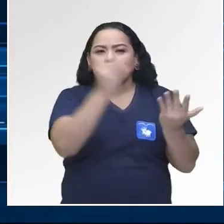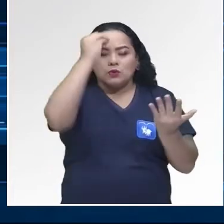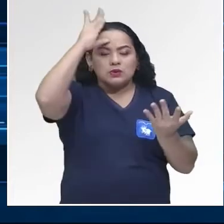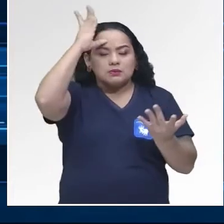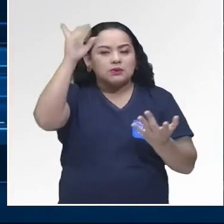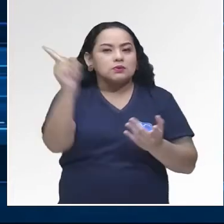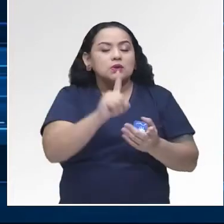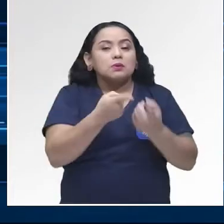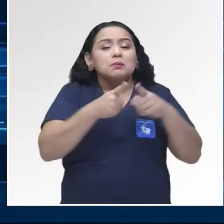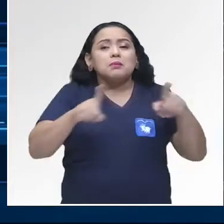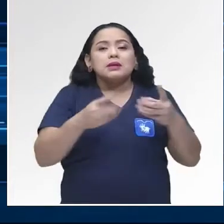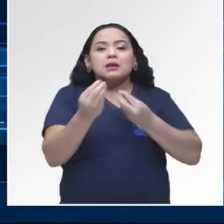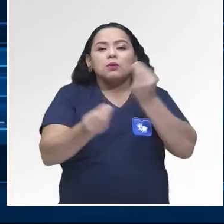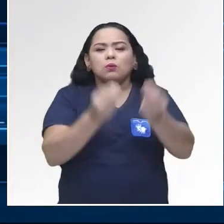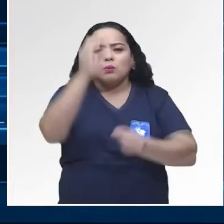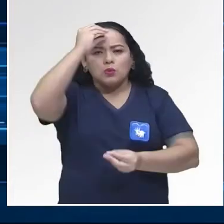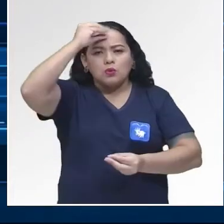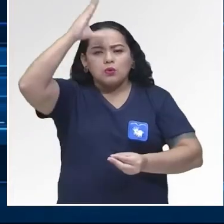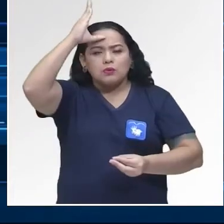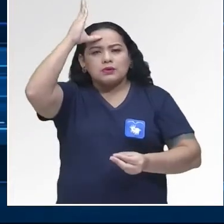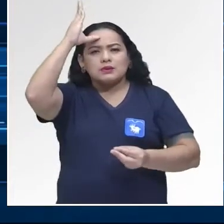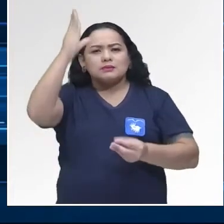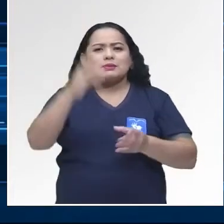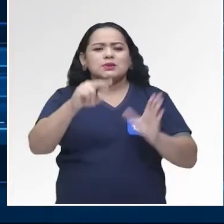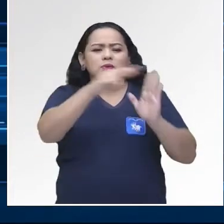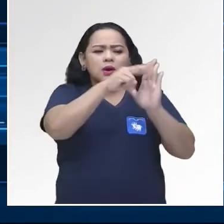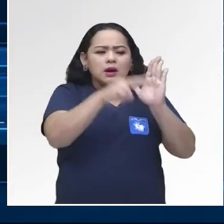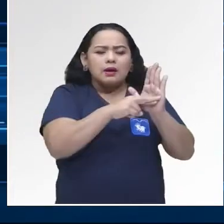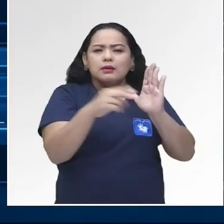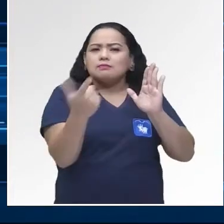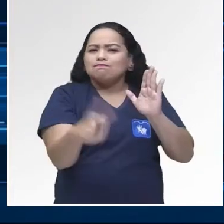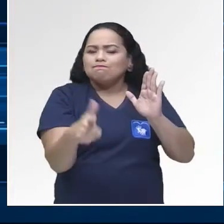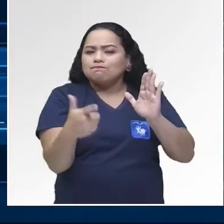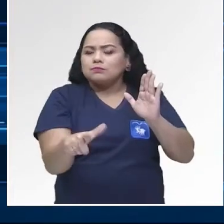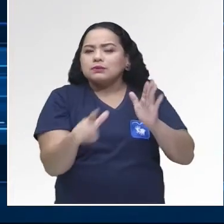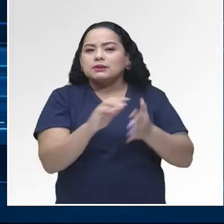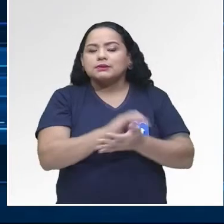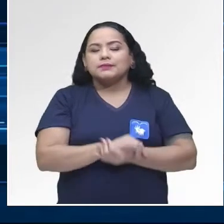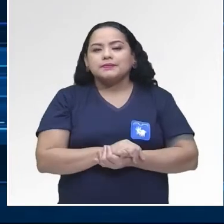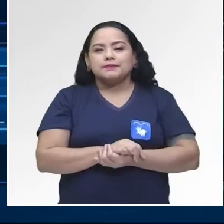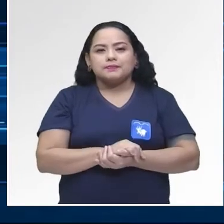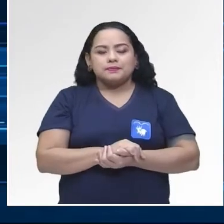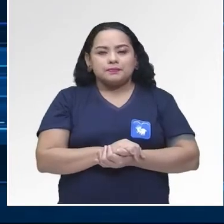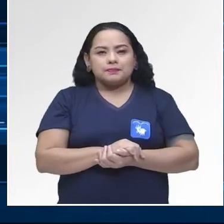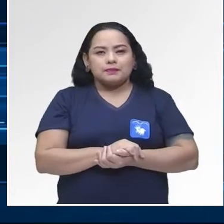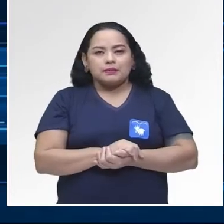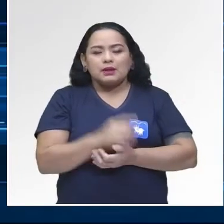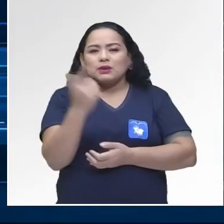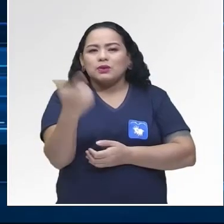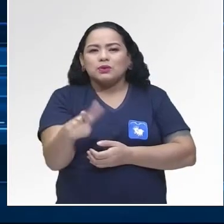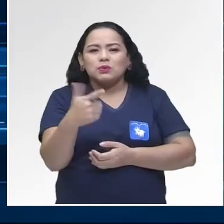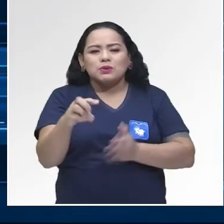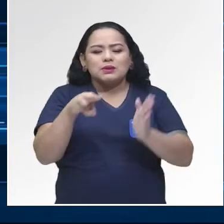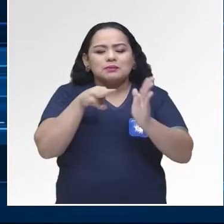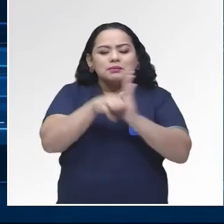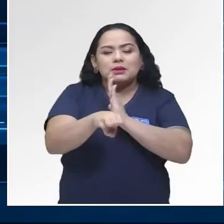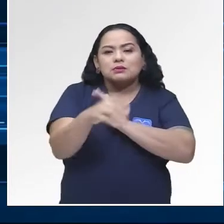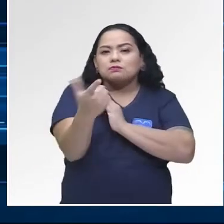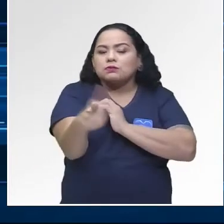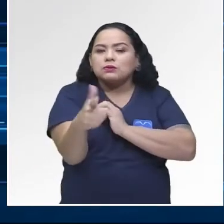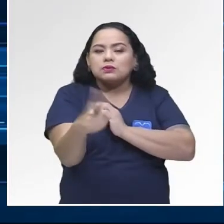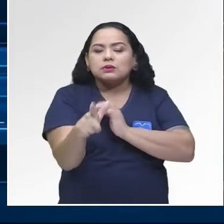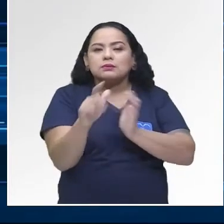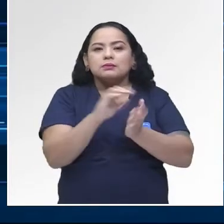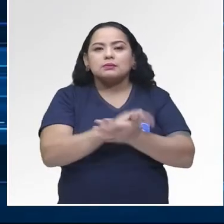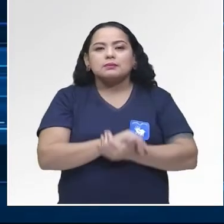Mas é um conhecimento que não segue regras, né? Não tem uma metodologia, um método.